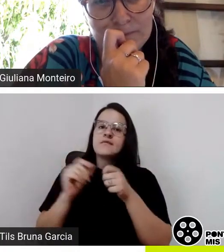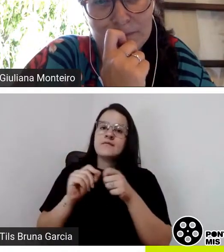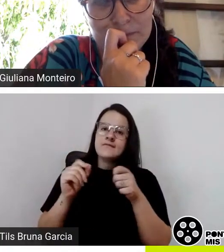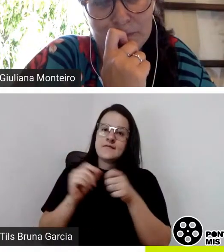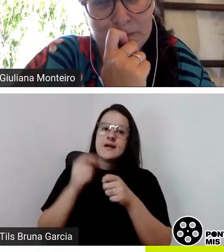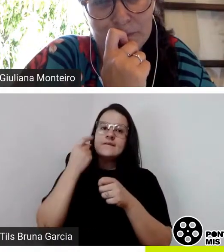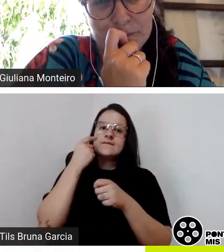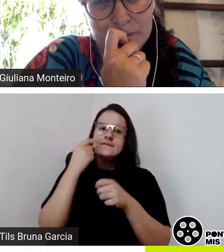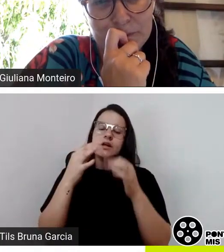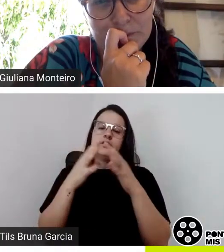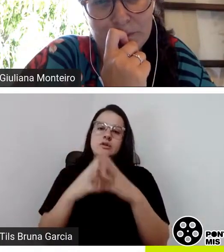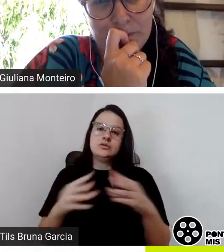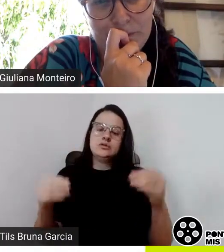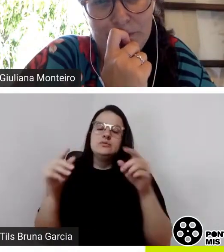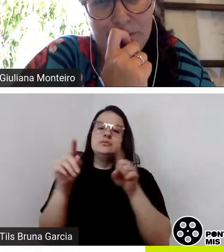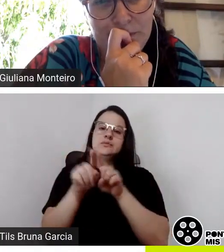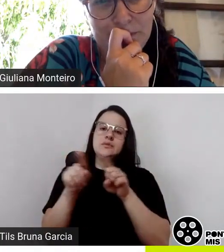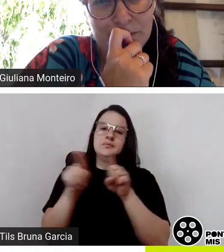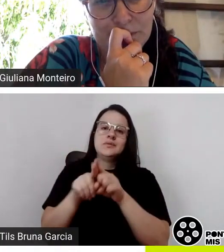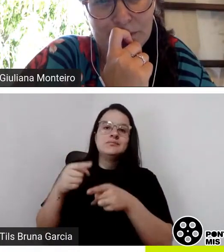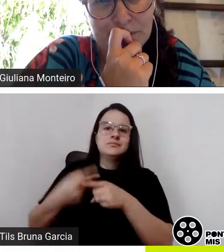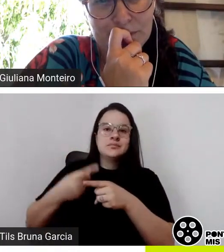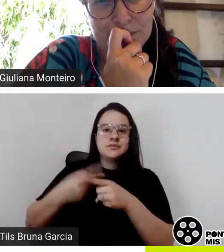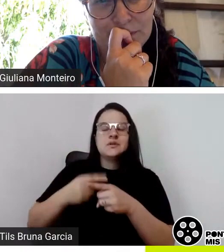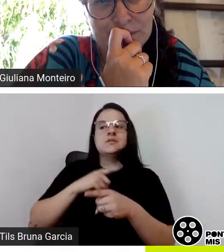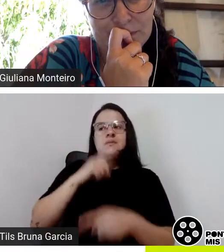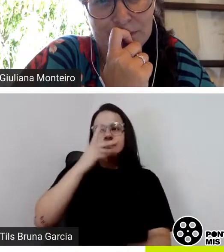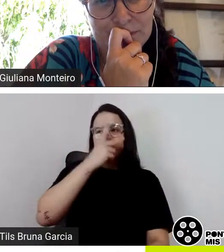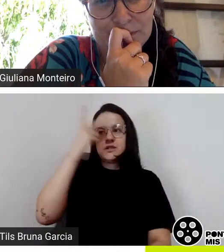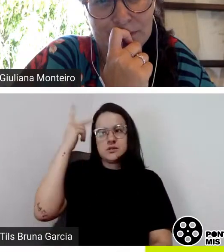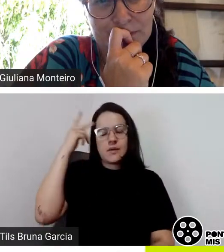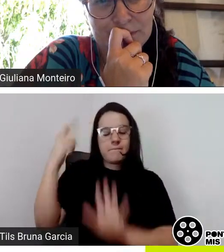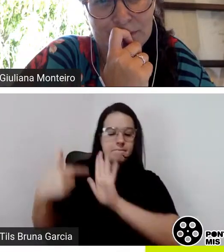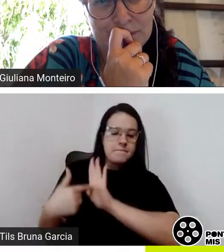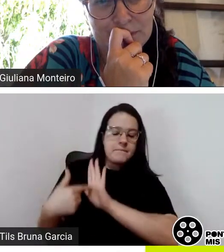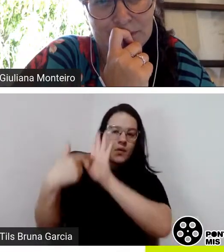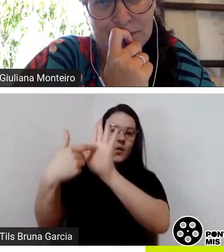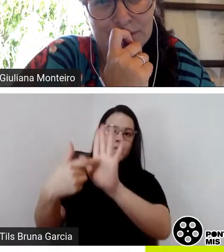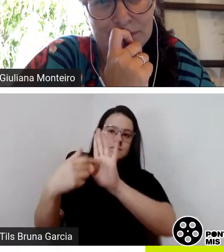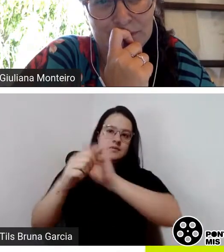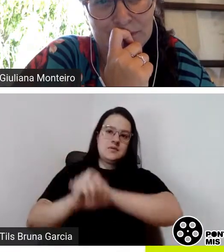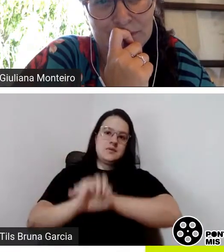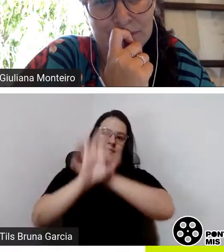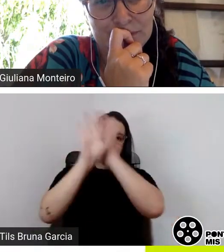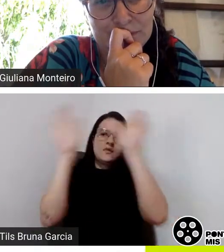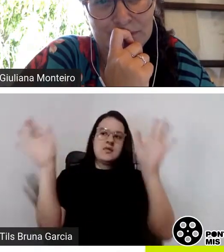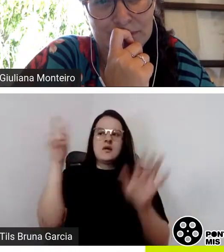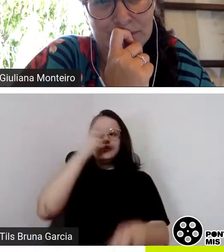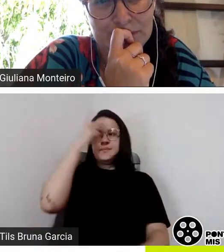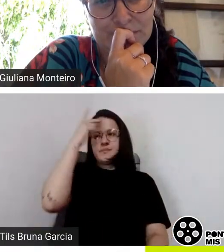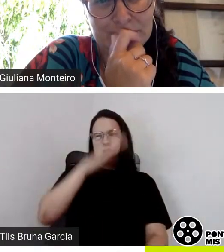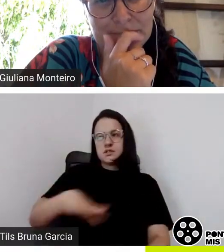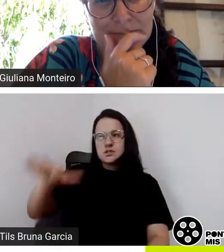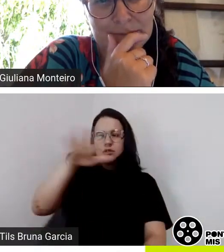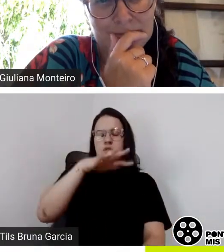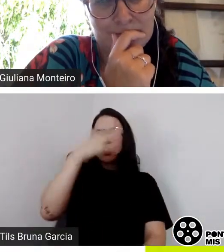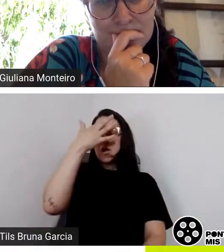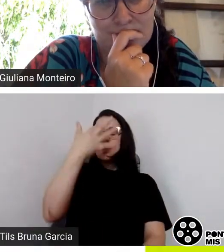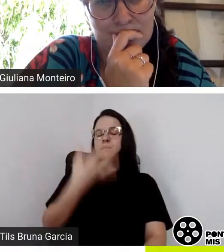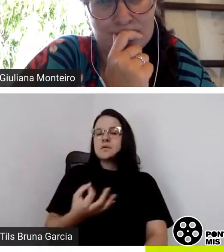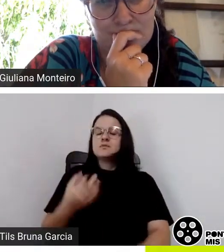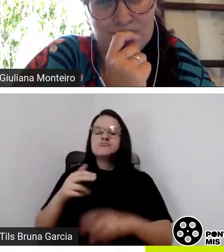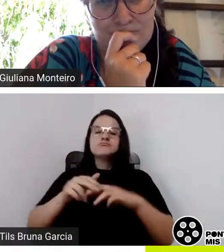né? Você tem personagens que são muito identificáveis, o público também entende isso, e é muito fácil de acompanhar,